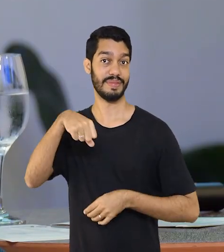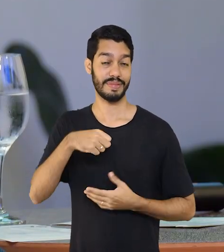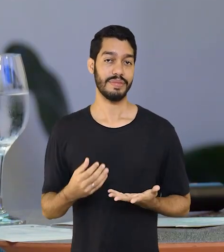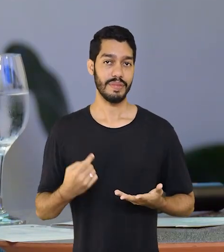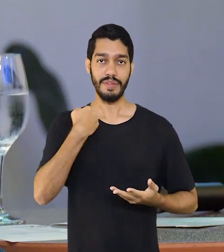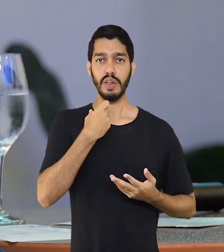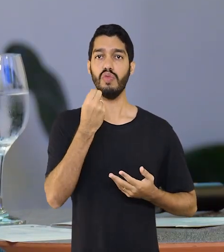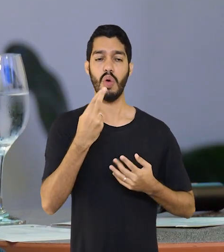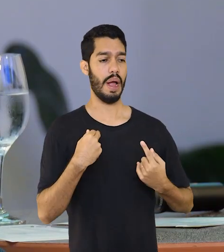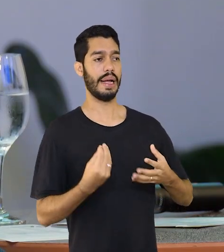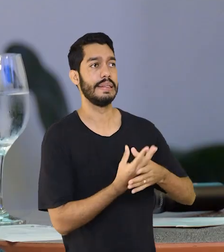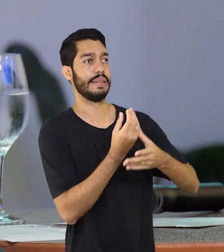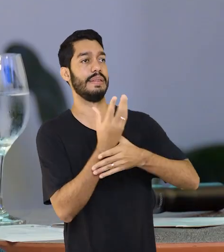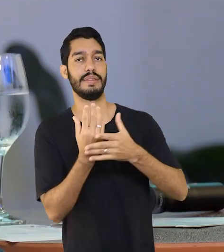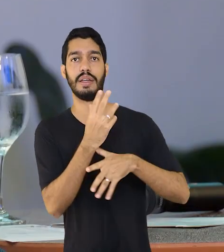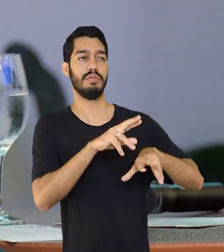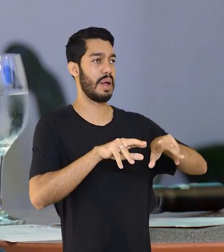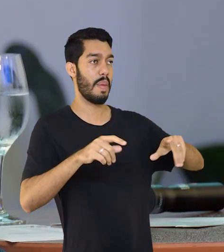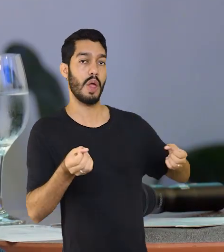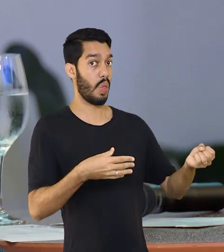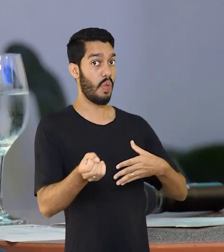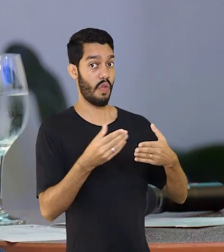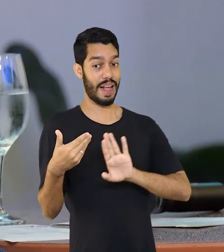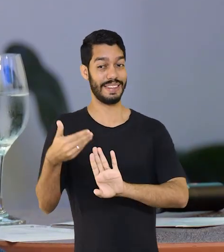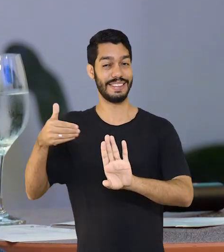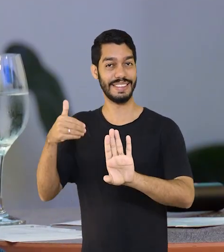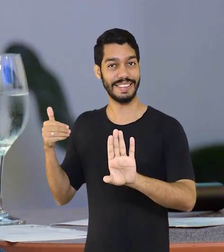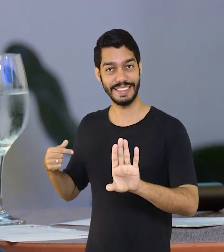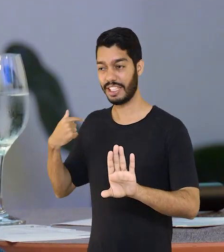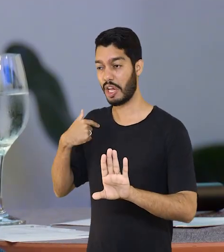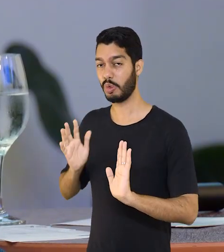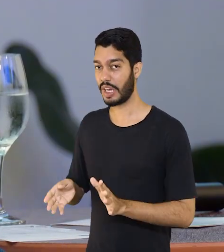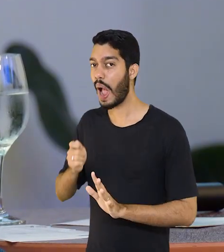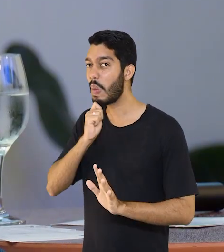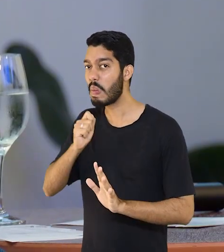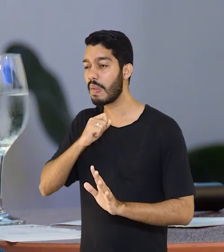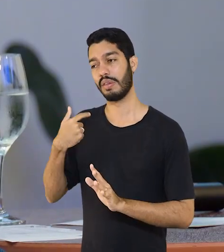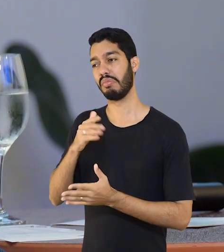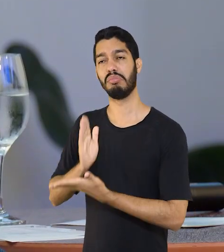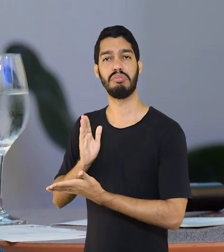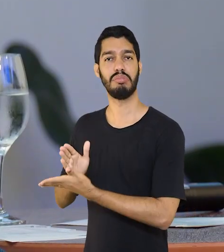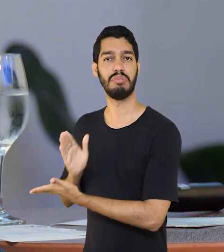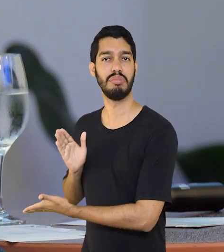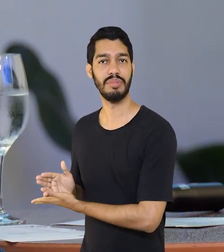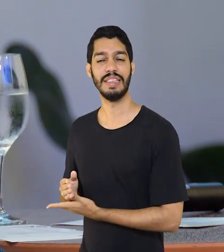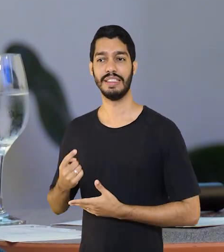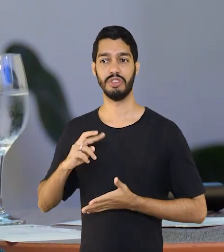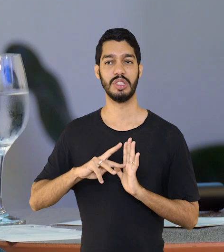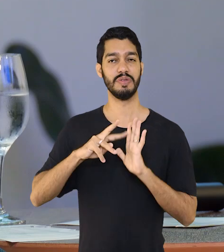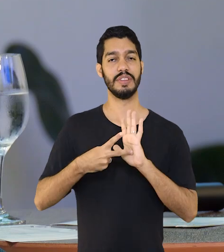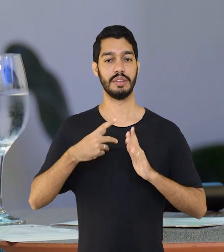seja, você vai criando novas tecnologias, destruindo as anteriores, e isso daí é um ciclo